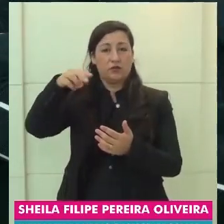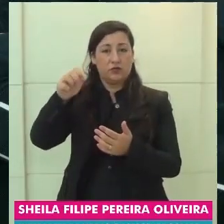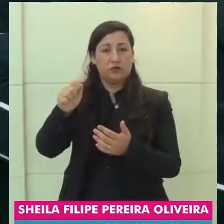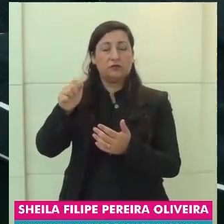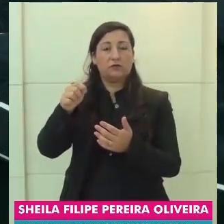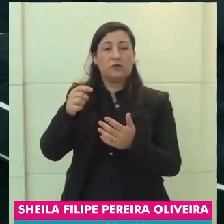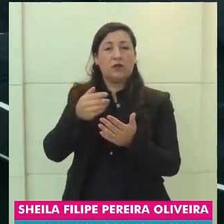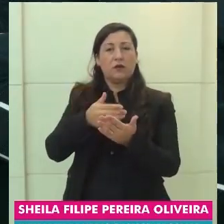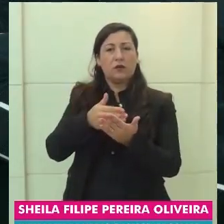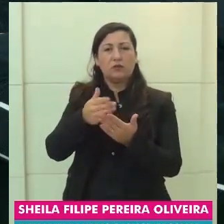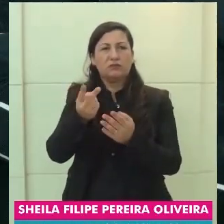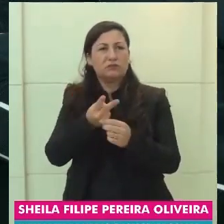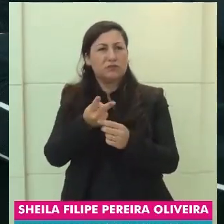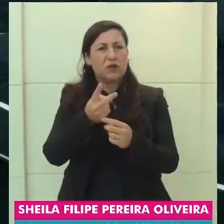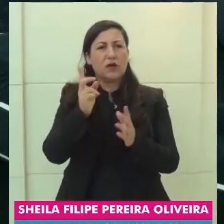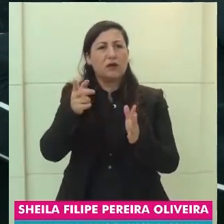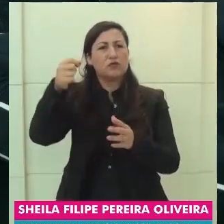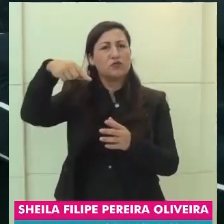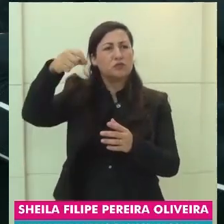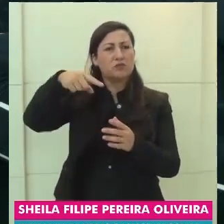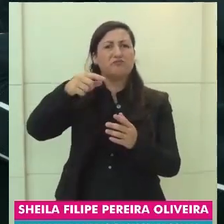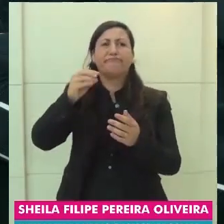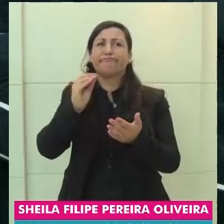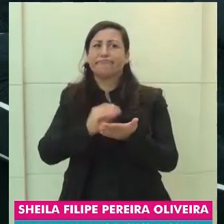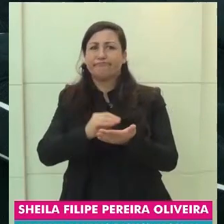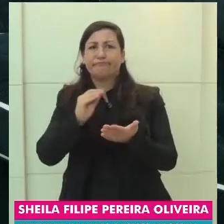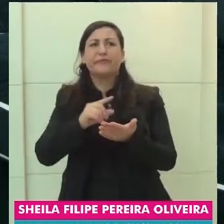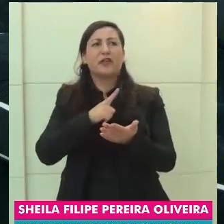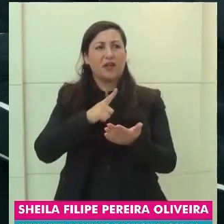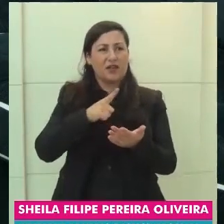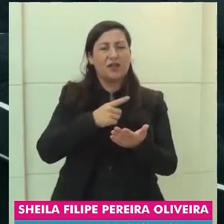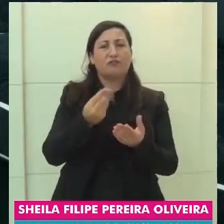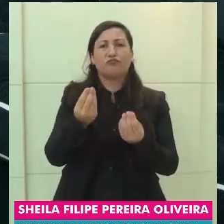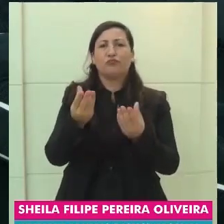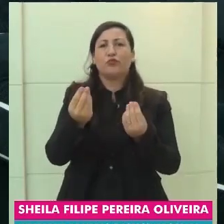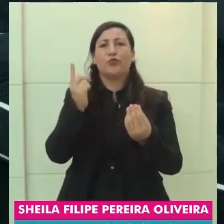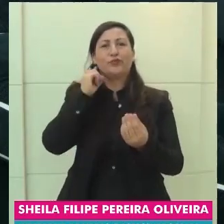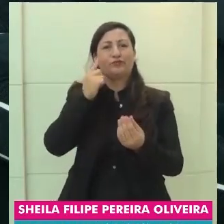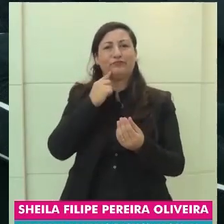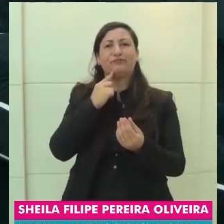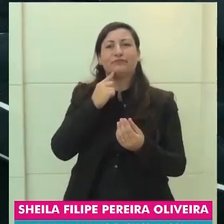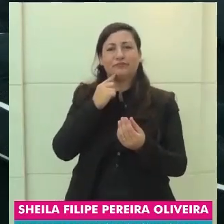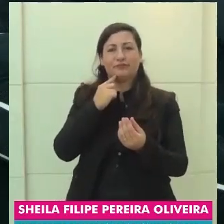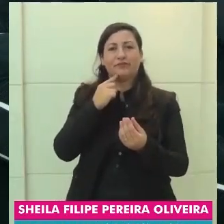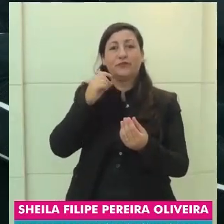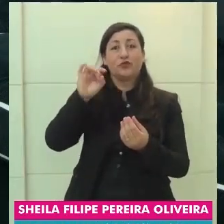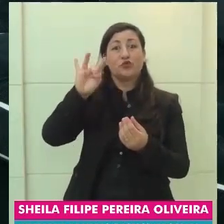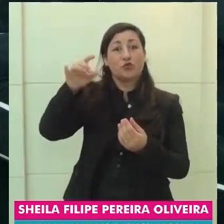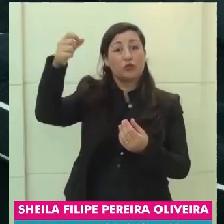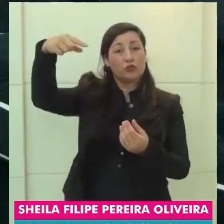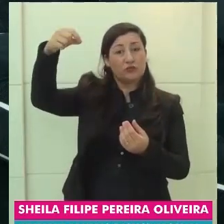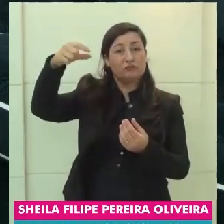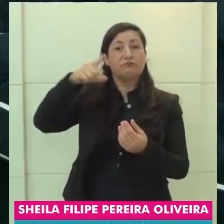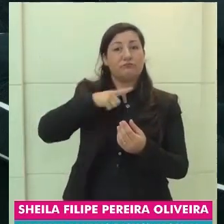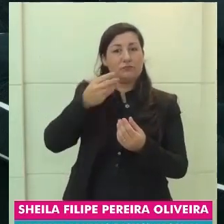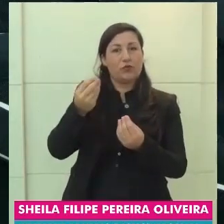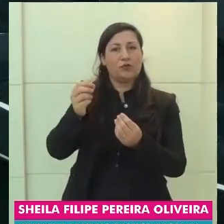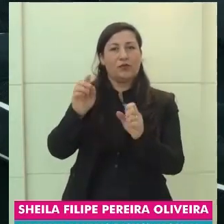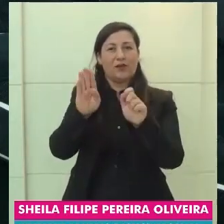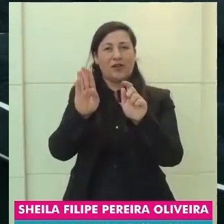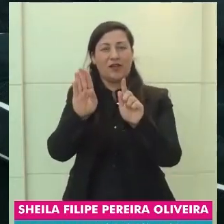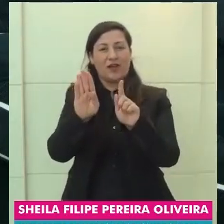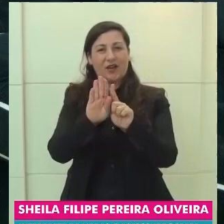já estava, além do que a gente pensa, só na região de Sombrio. Entregar e volta, Sombrio ali. Então, é bem